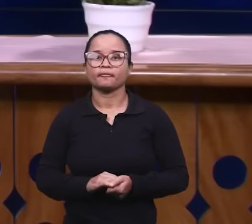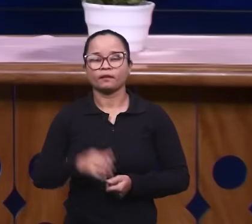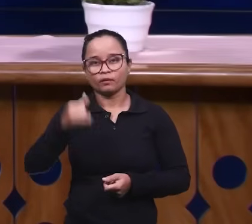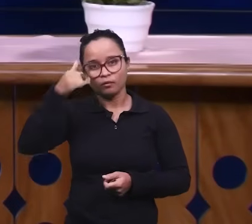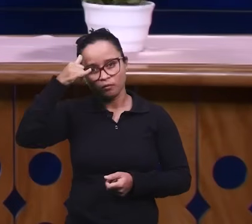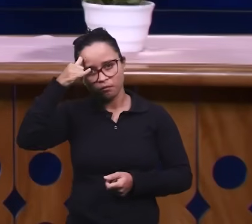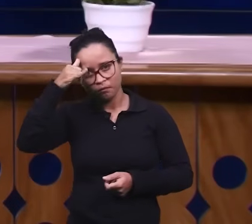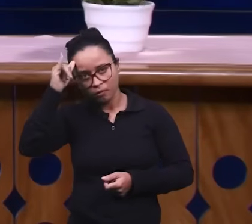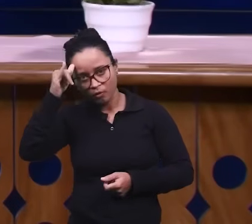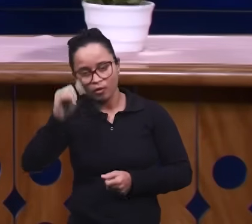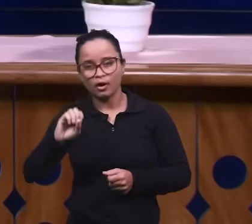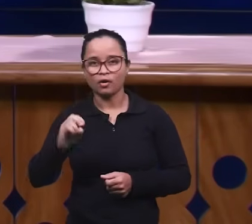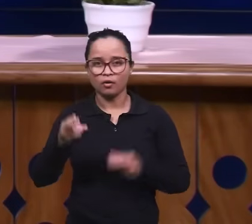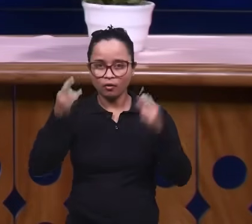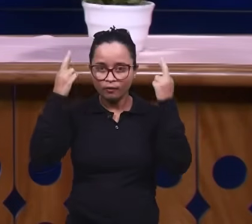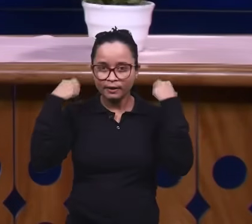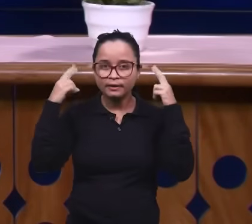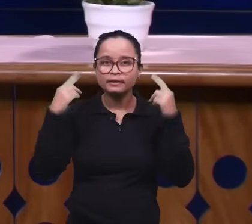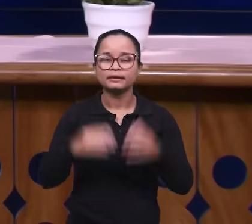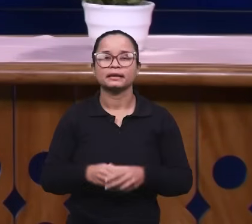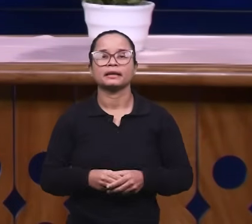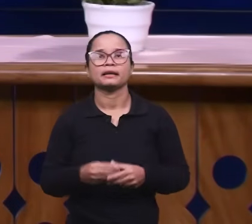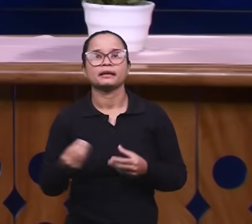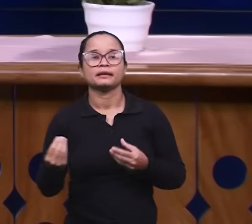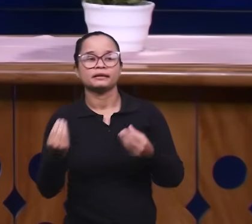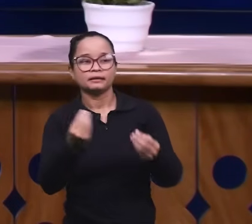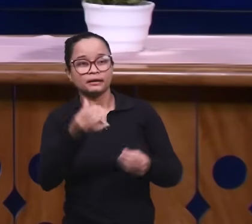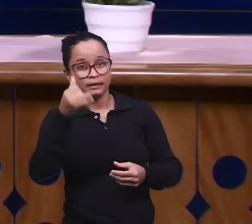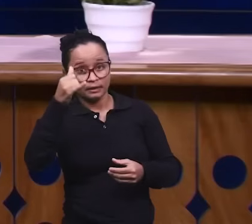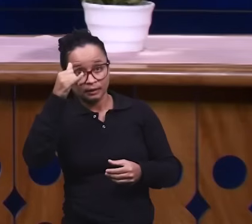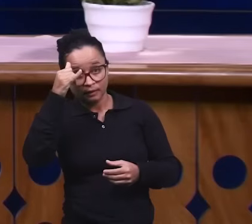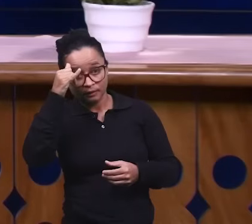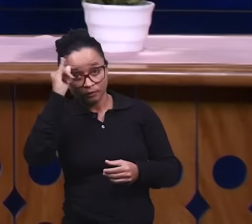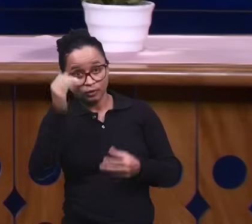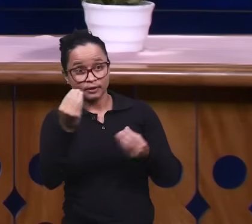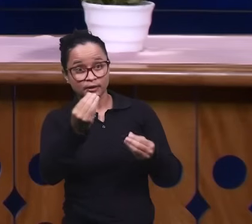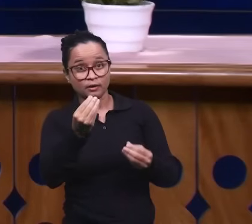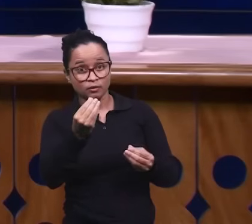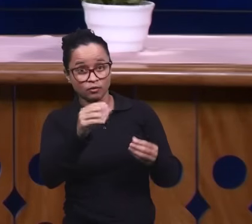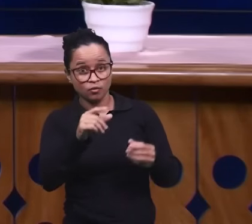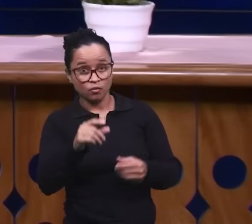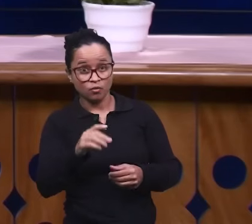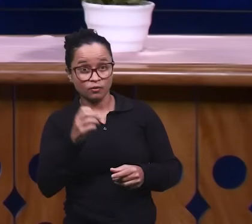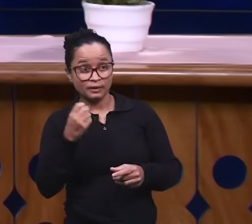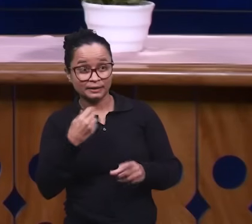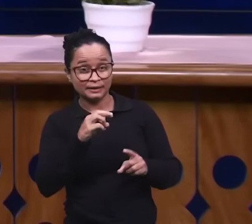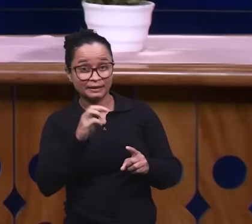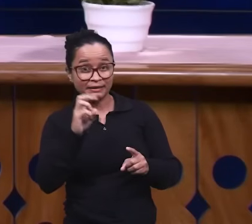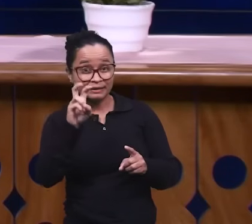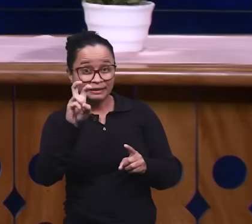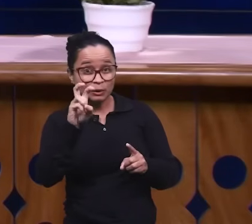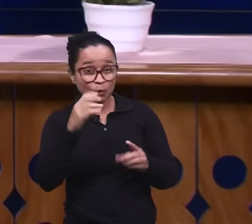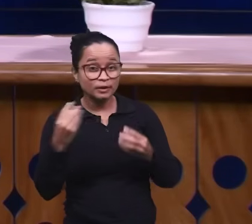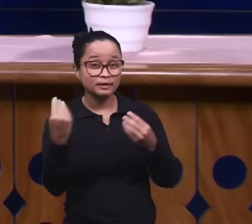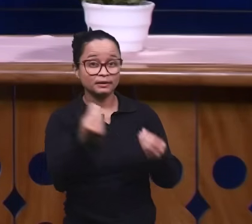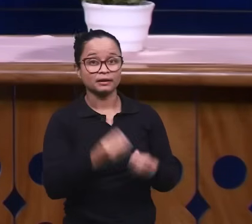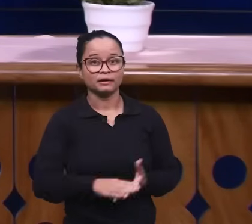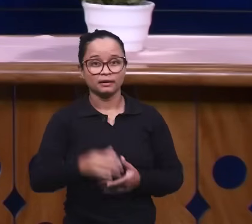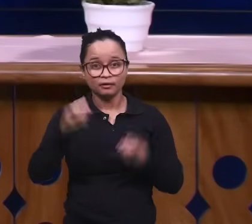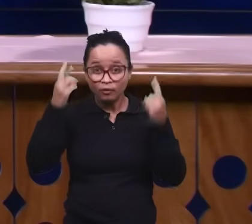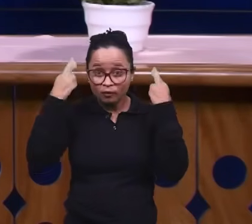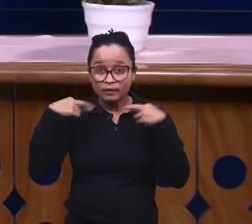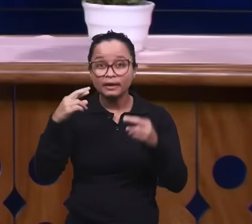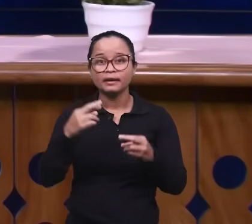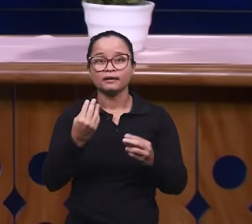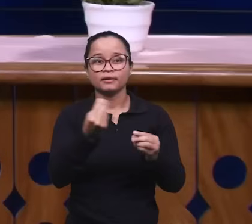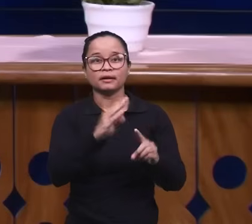boi ou uma ovelha, ele pelo boi tem que devolver 5 e pela ovelha tem que devolver 4.